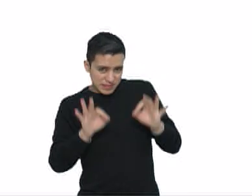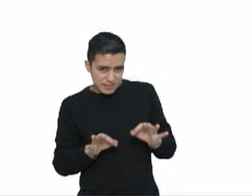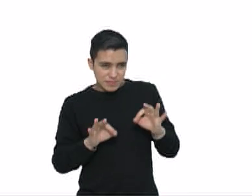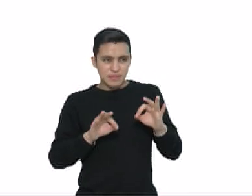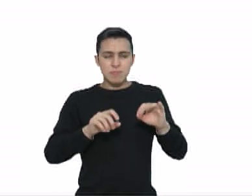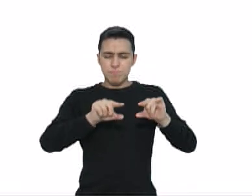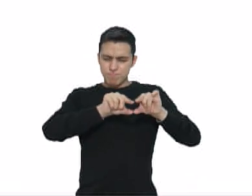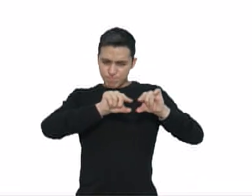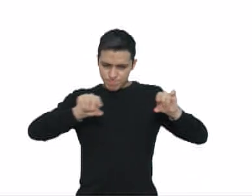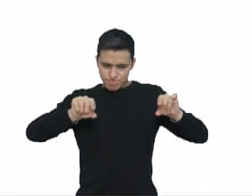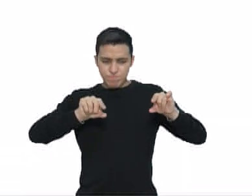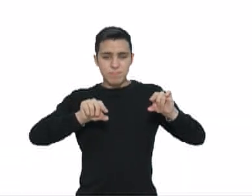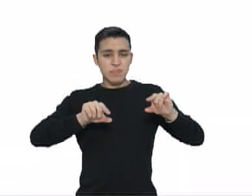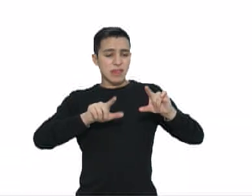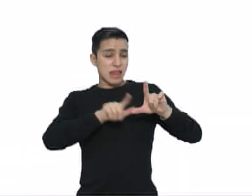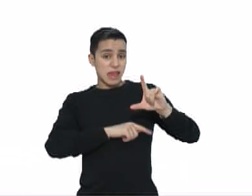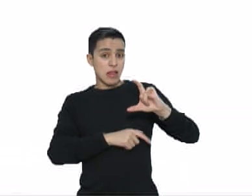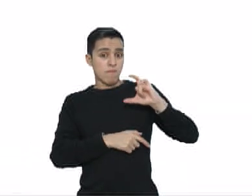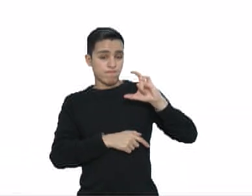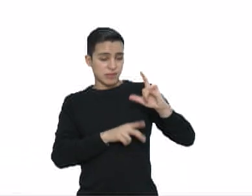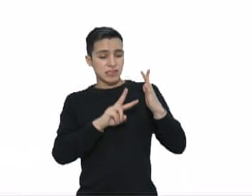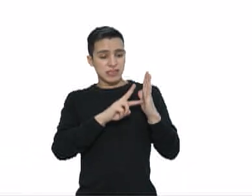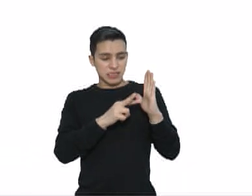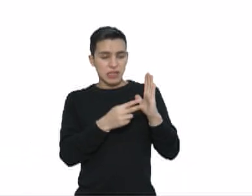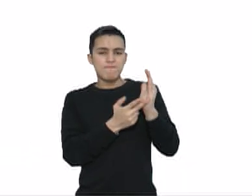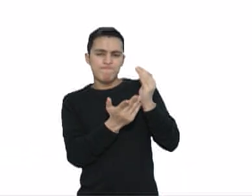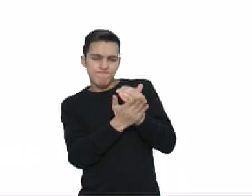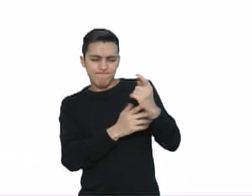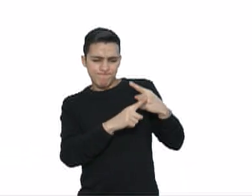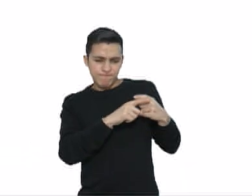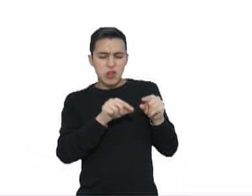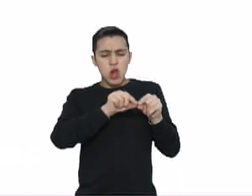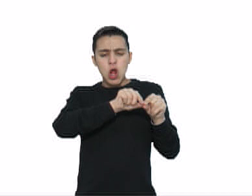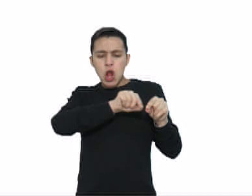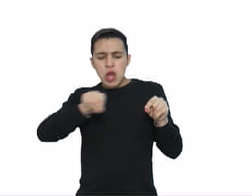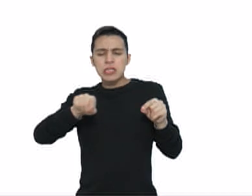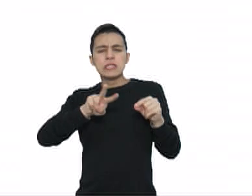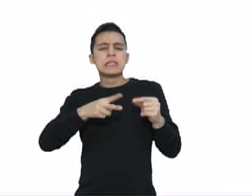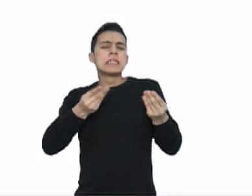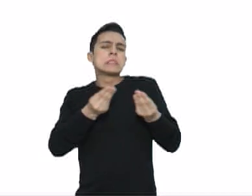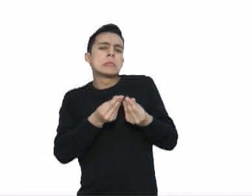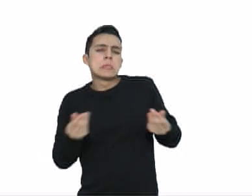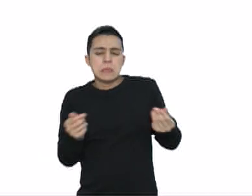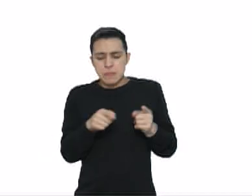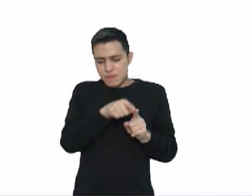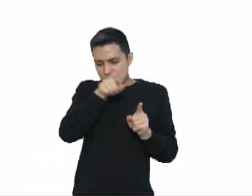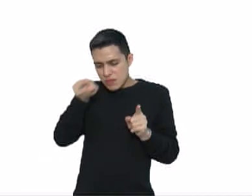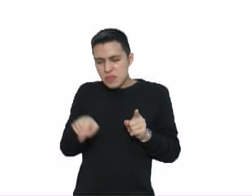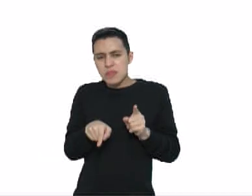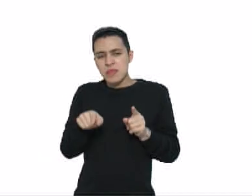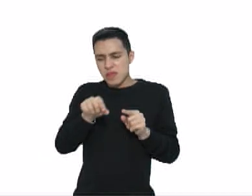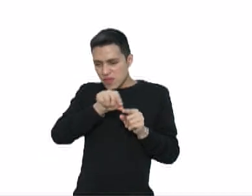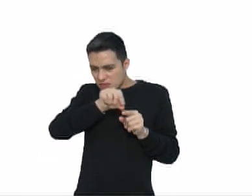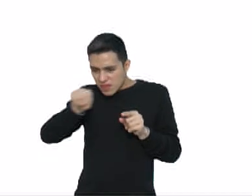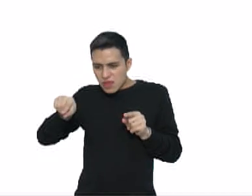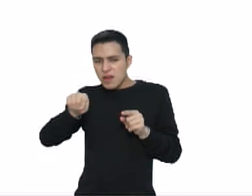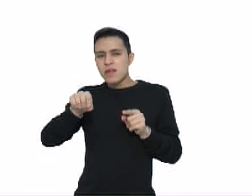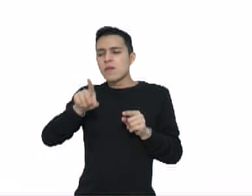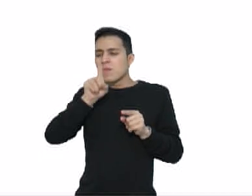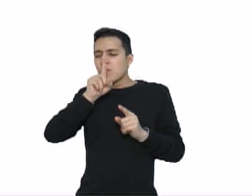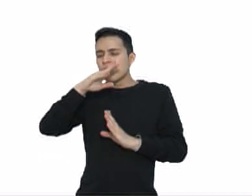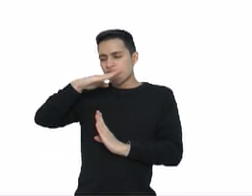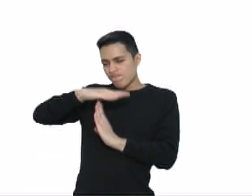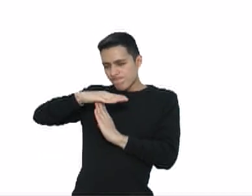maiúscula, entrada da nota, pontilhado, cor suave, continuidade da nota, tracinho em branco,